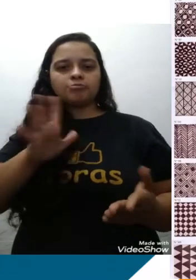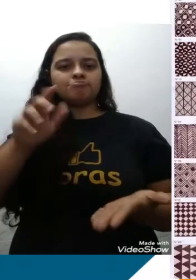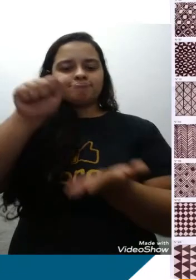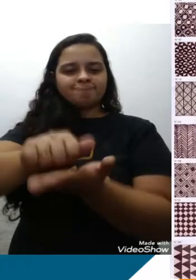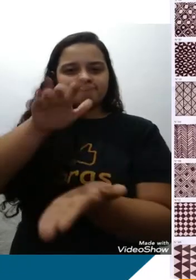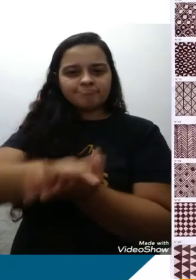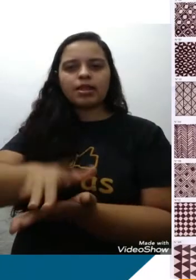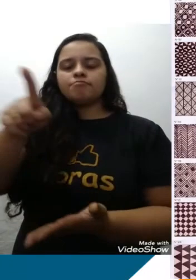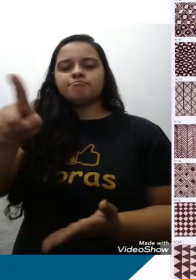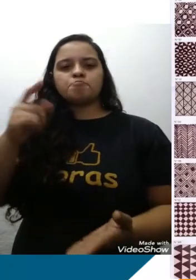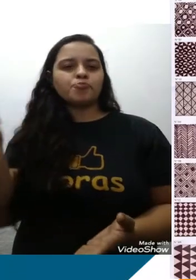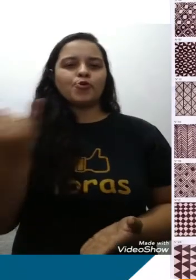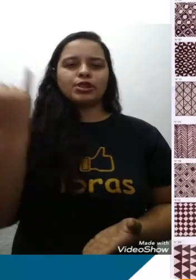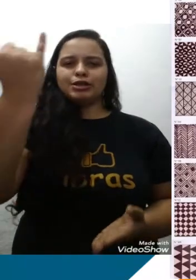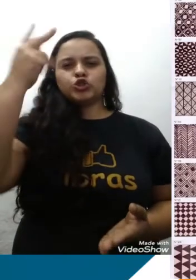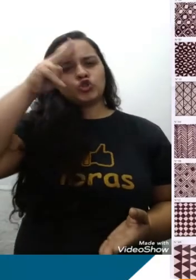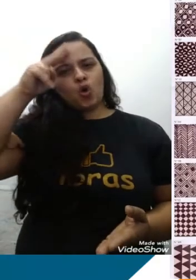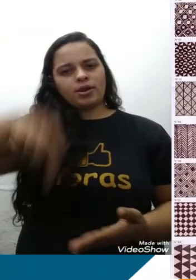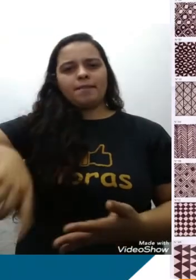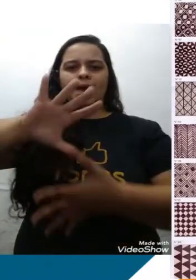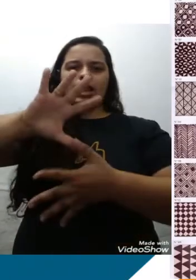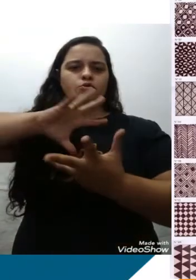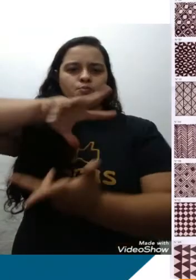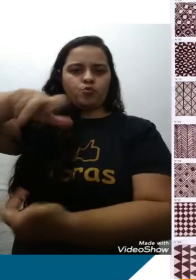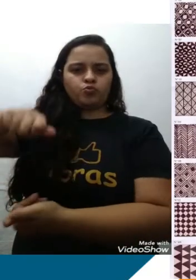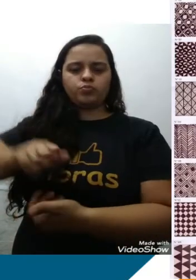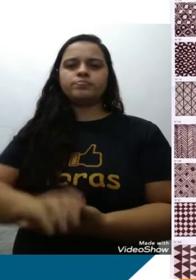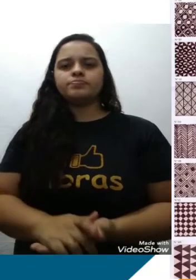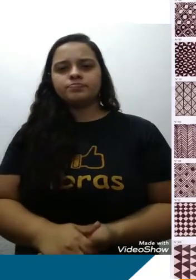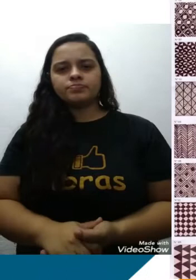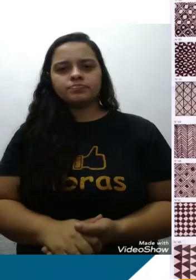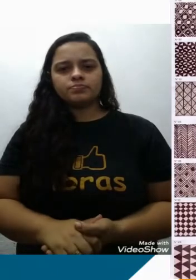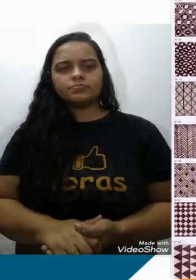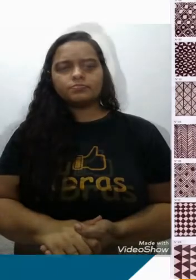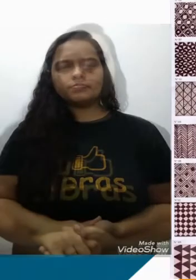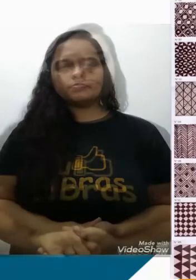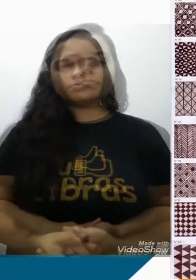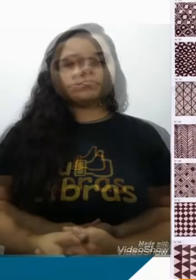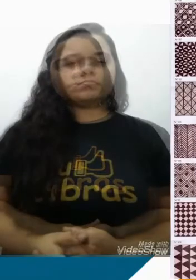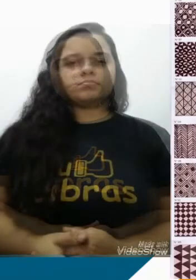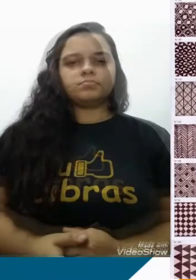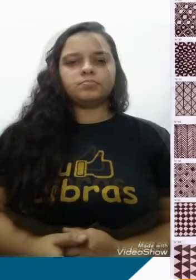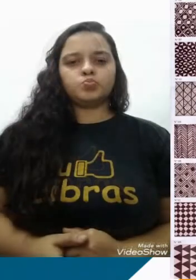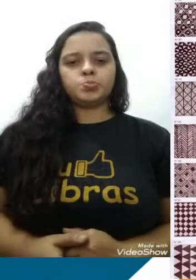É o lugar com maior registros da pré-história da América no mundo.